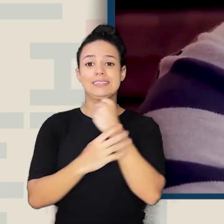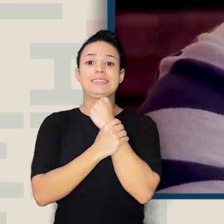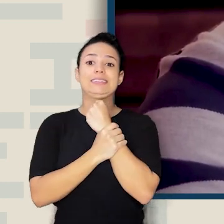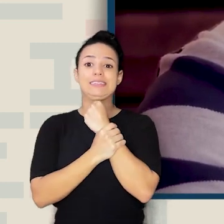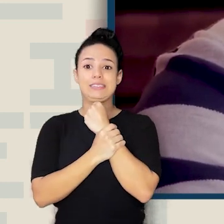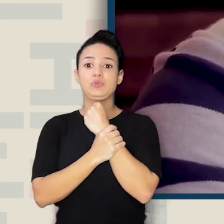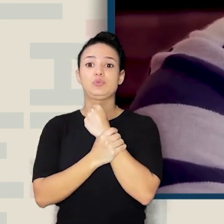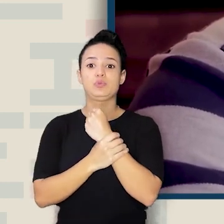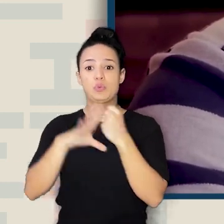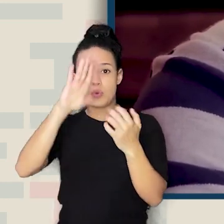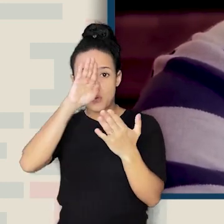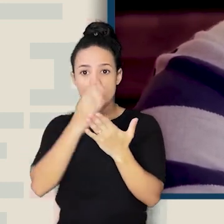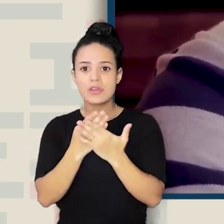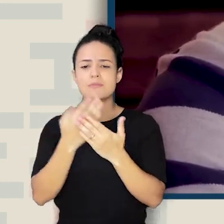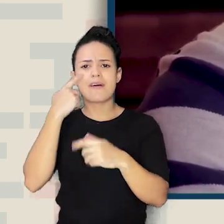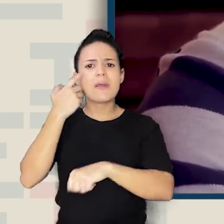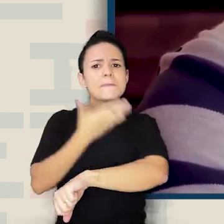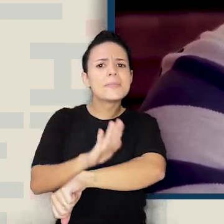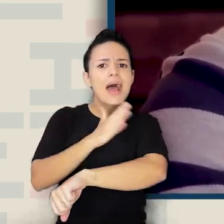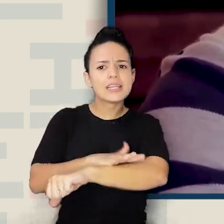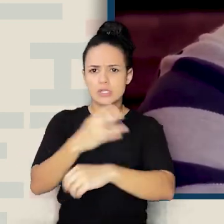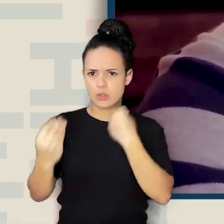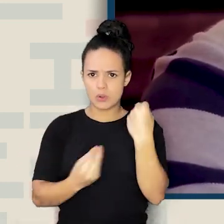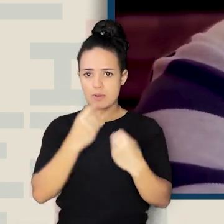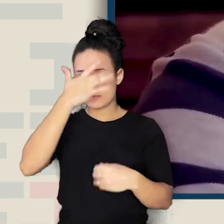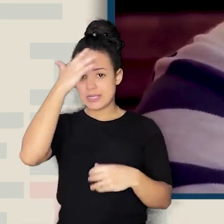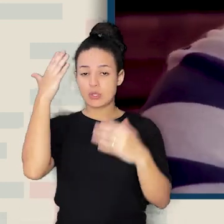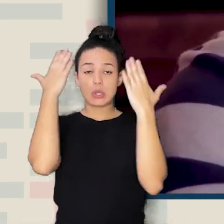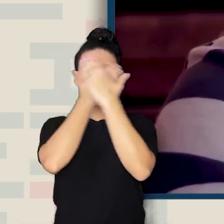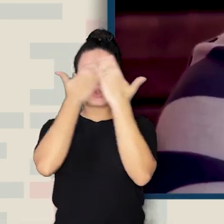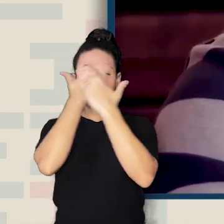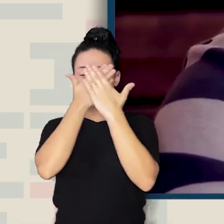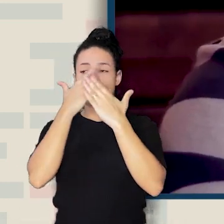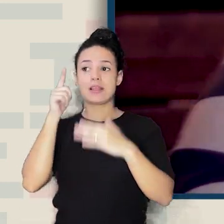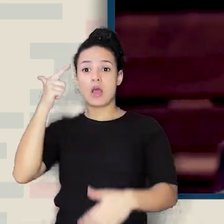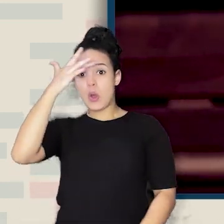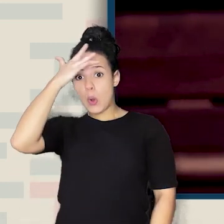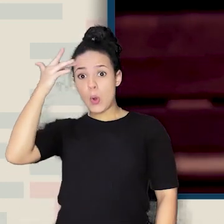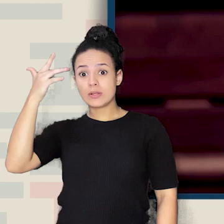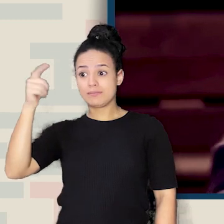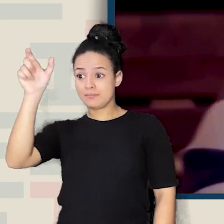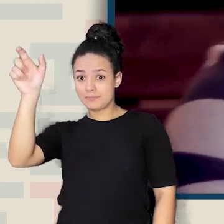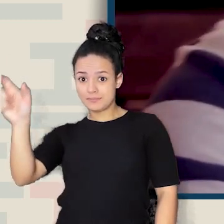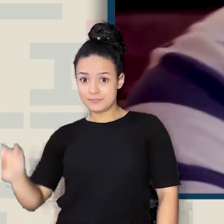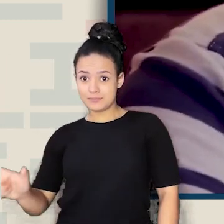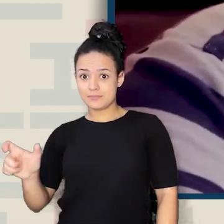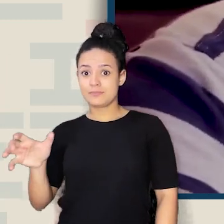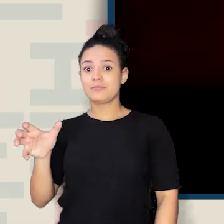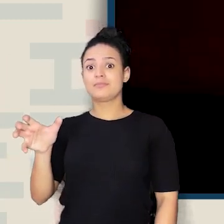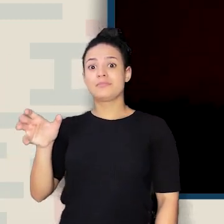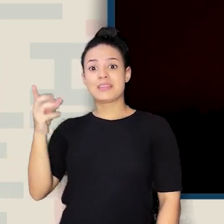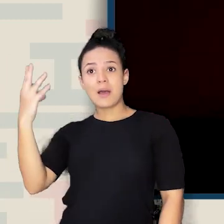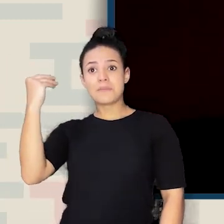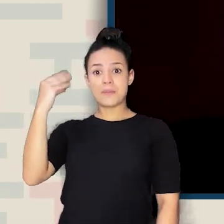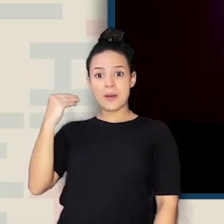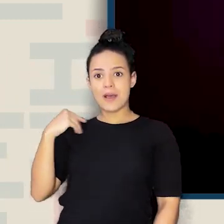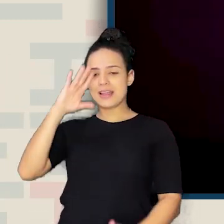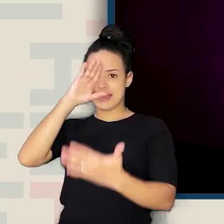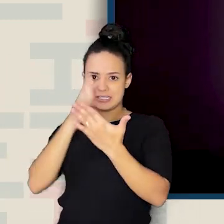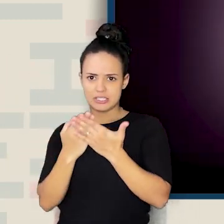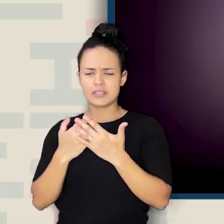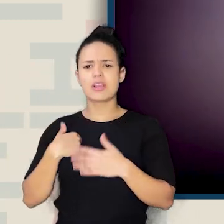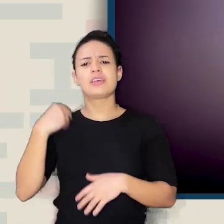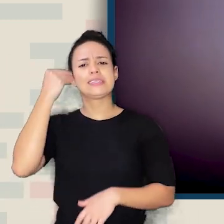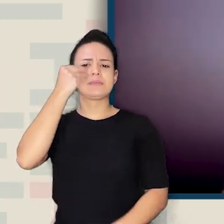como é que isso funciona na prática. Porque o cara não está vendo nada, o outro é que está vendo e você está acreditando no que ele está falando. Quer